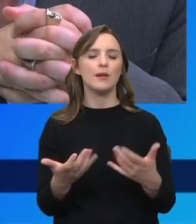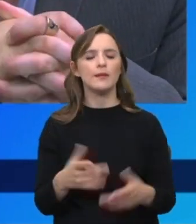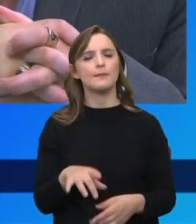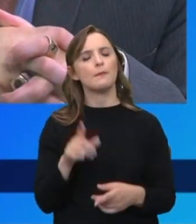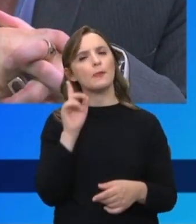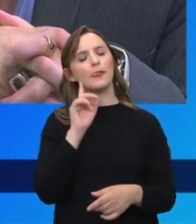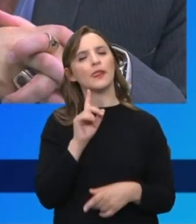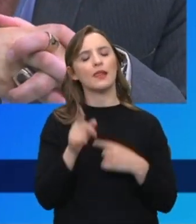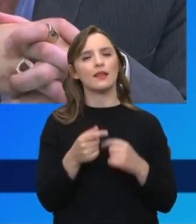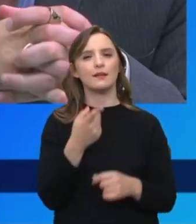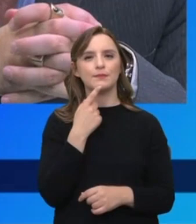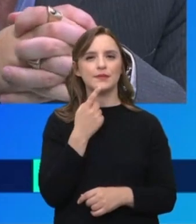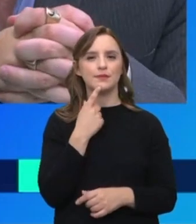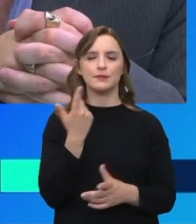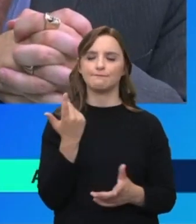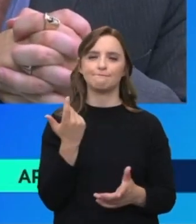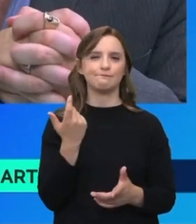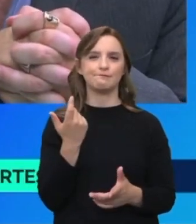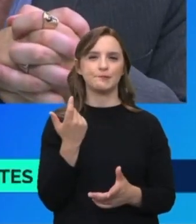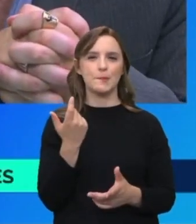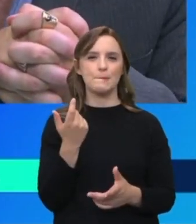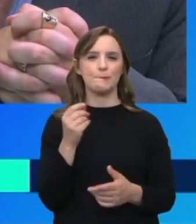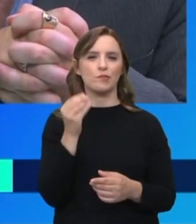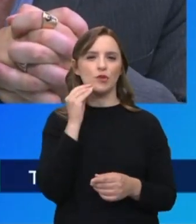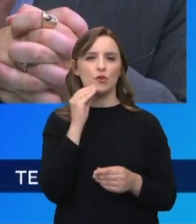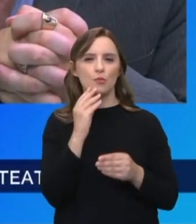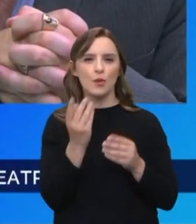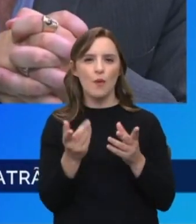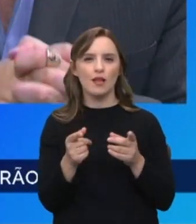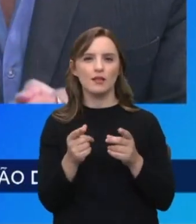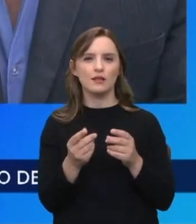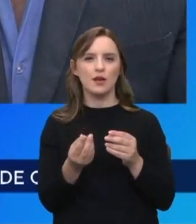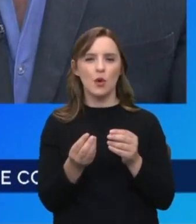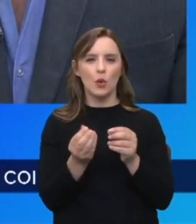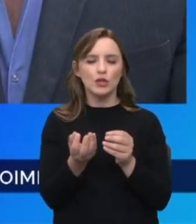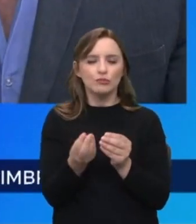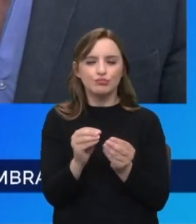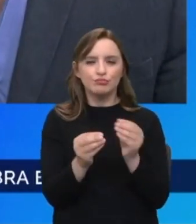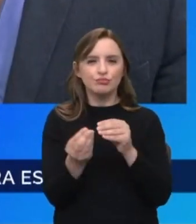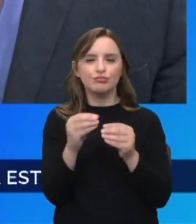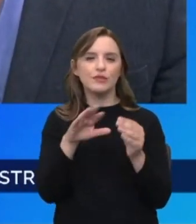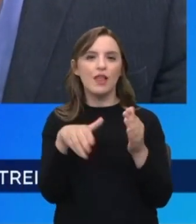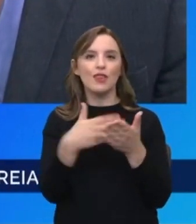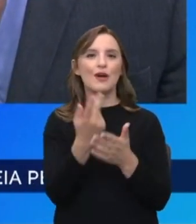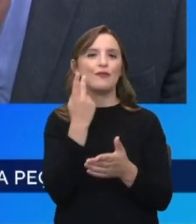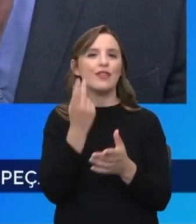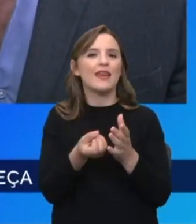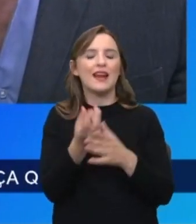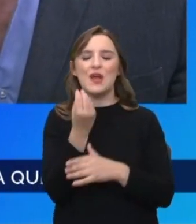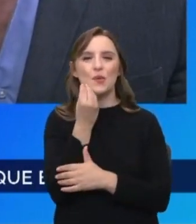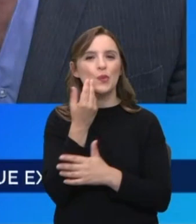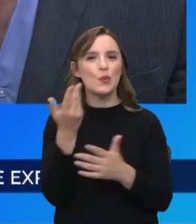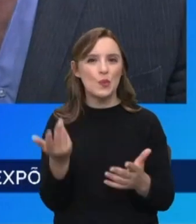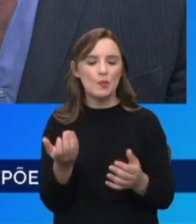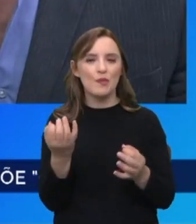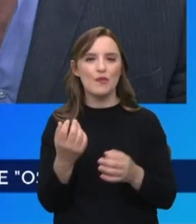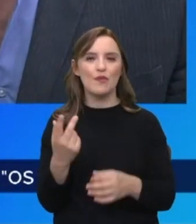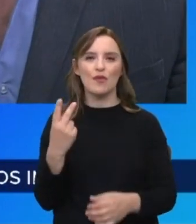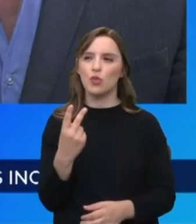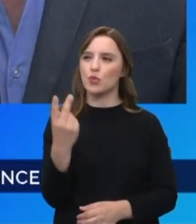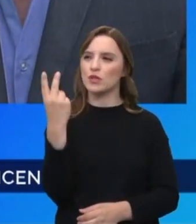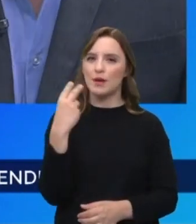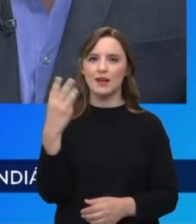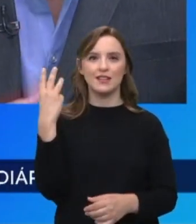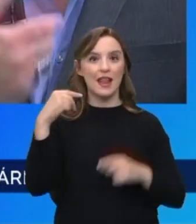de onde é que vieram esses tijolos que deram origem à vida. E é curioso, há coisa de 2, 3 semanas aqui neste